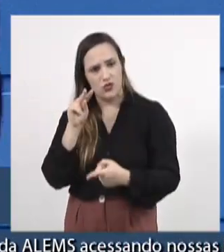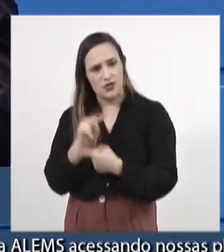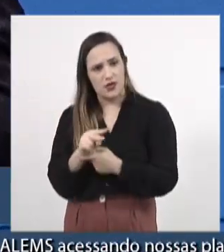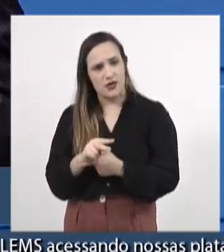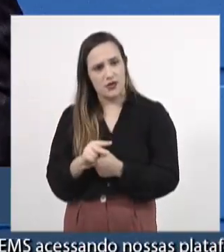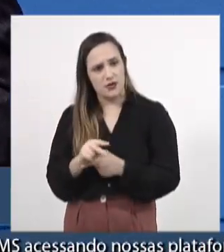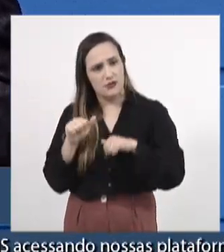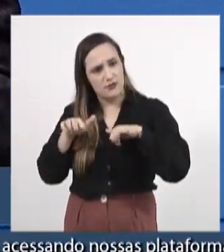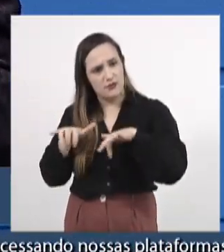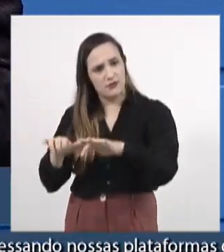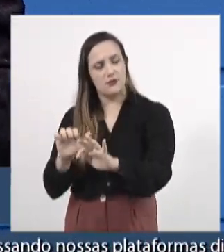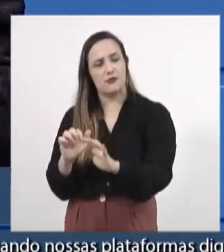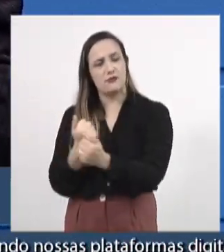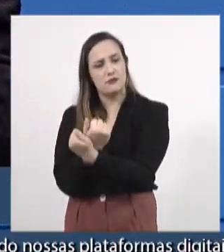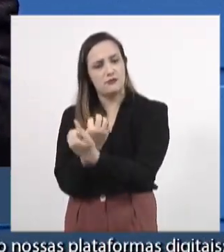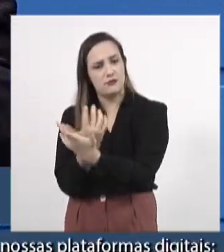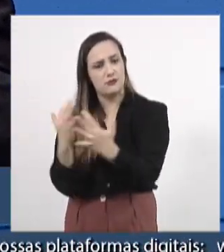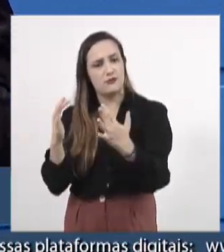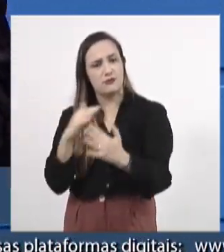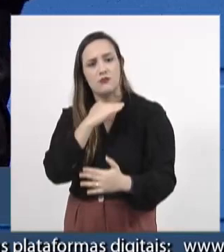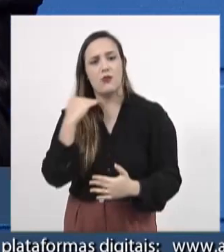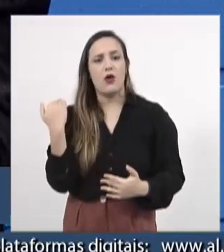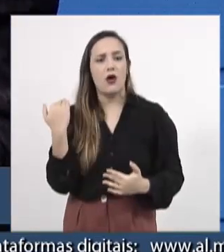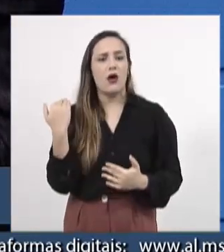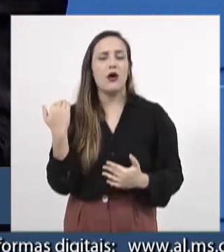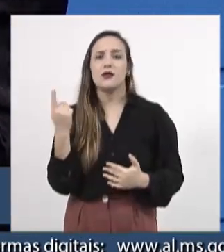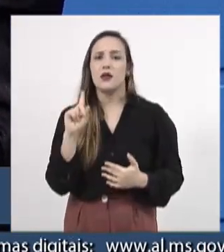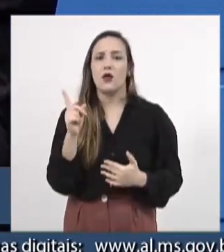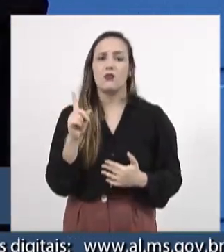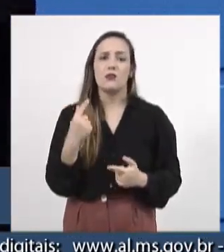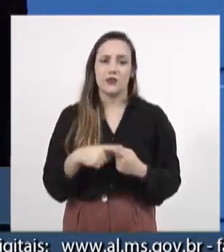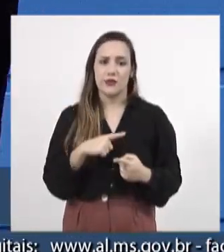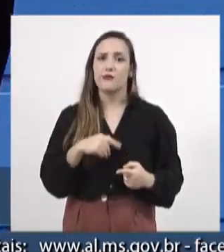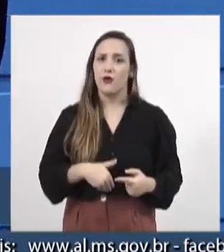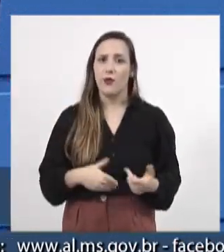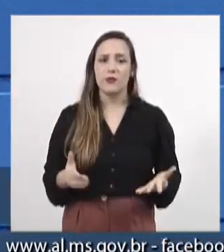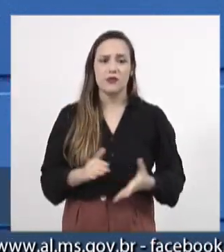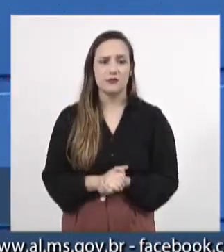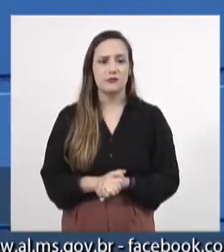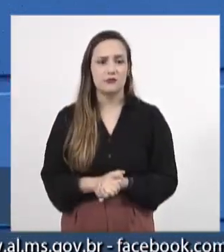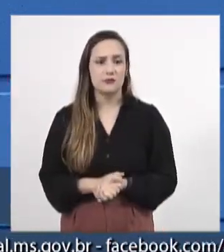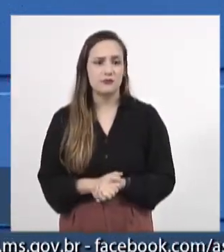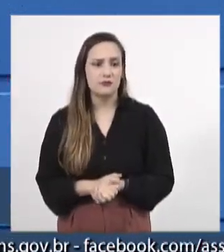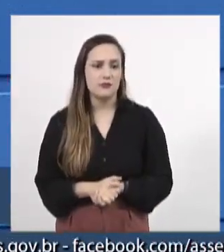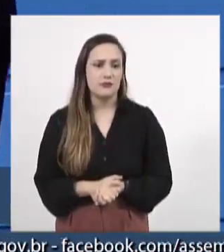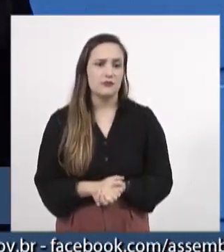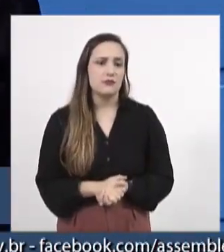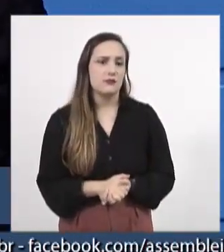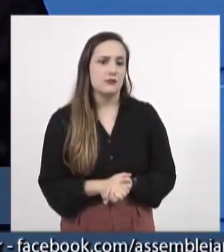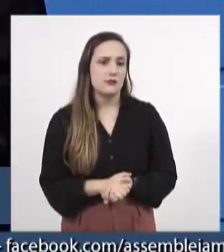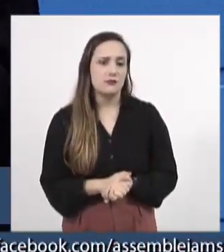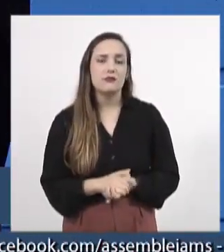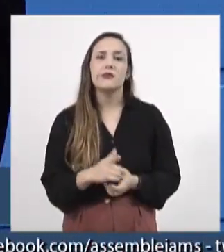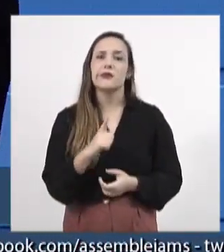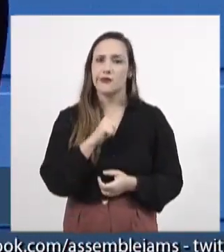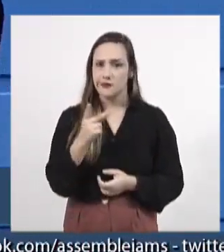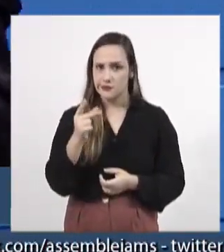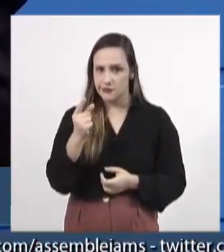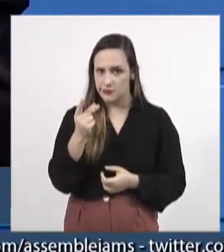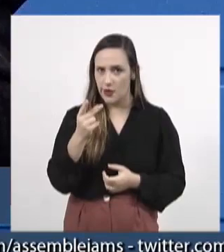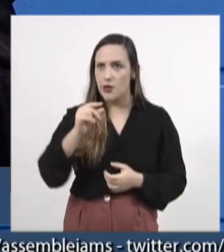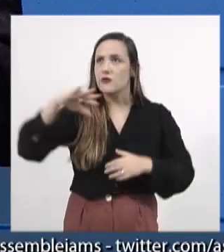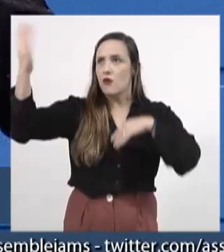sustentabilidade para que as crianças não morram de fome. E ao que você sabe, vem um monte de dinheiro de fora